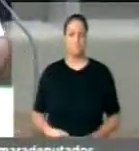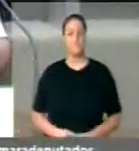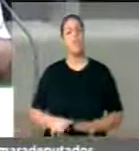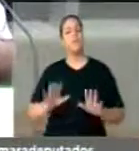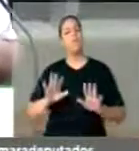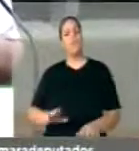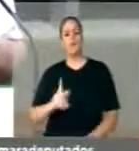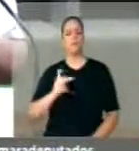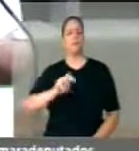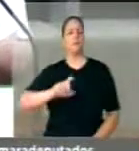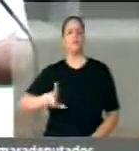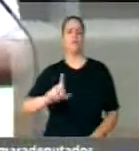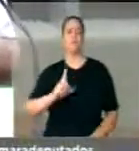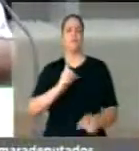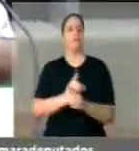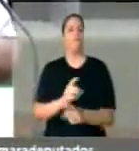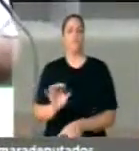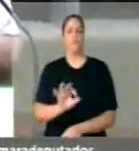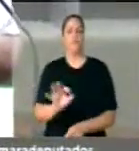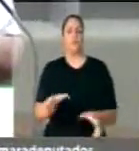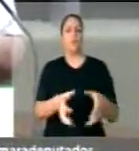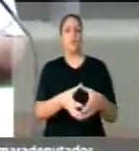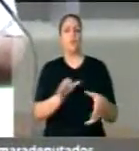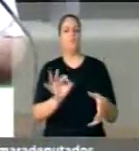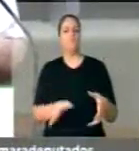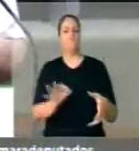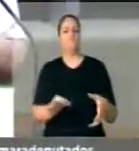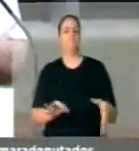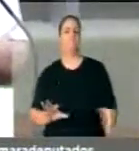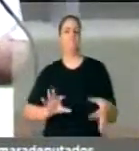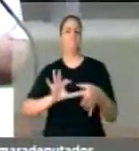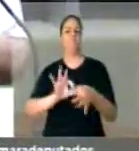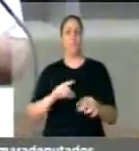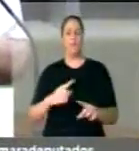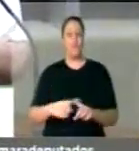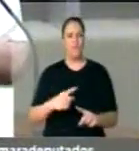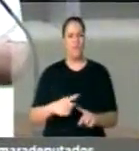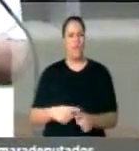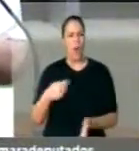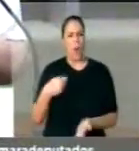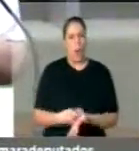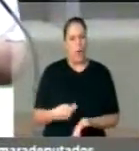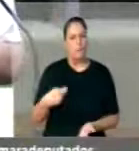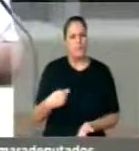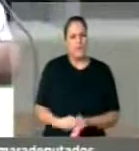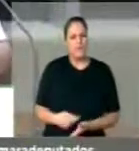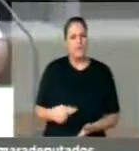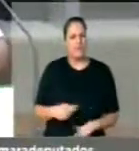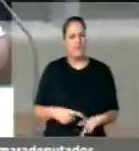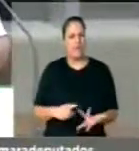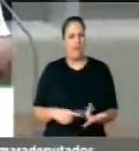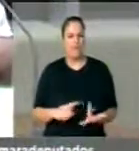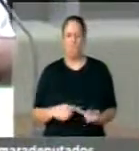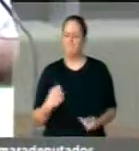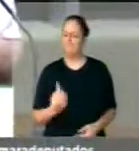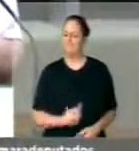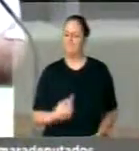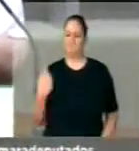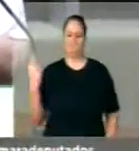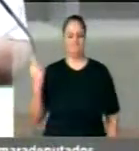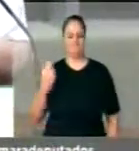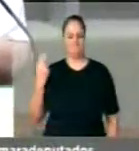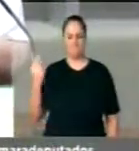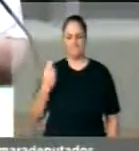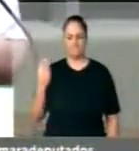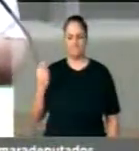a proposta que se discutiu implicava uma concessão inaceitável para o PSOL, ou seja,